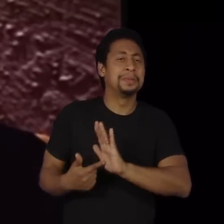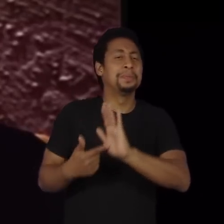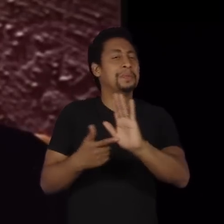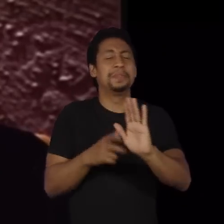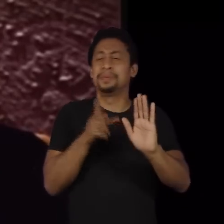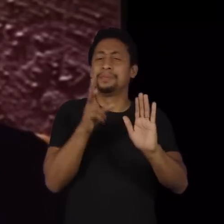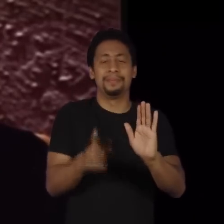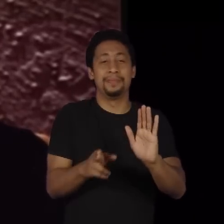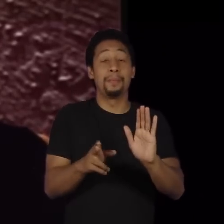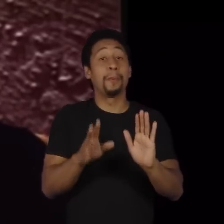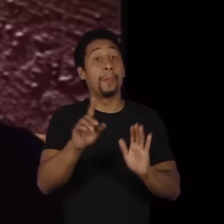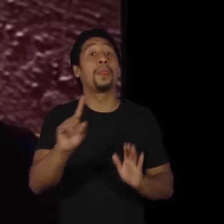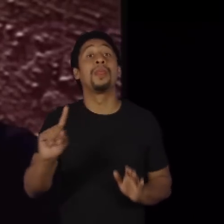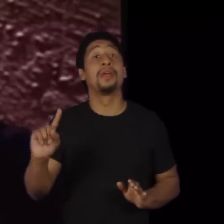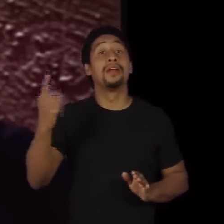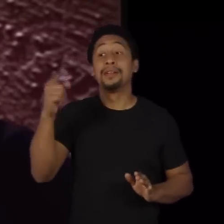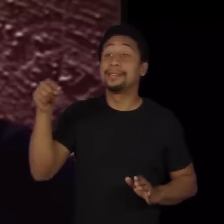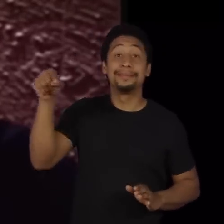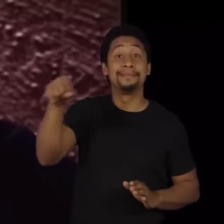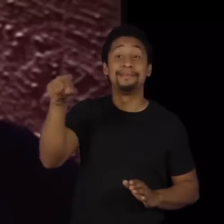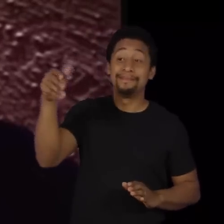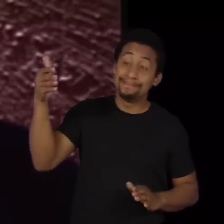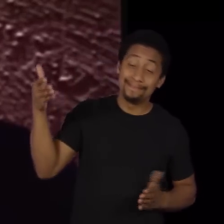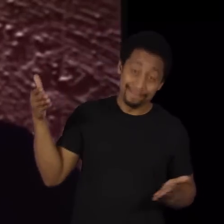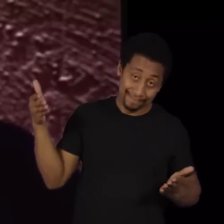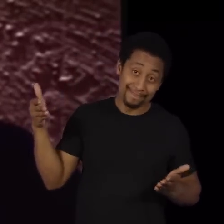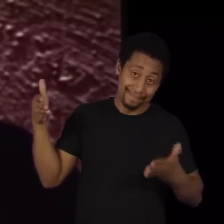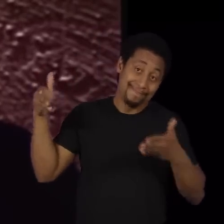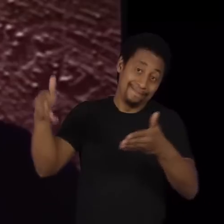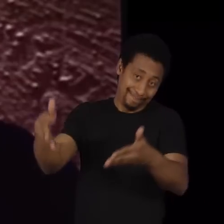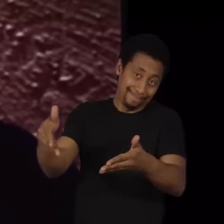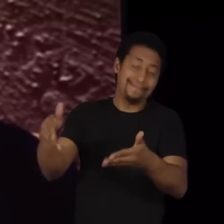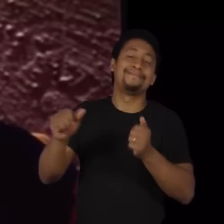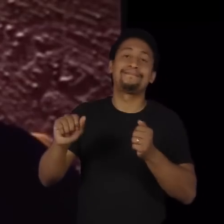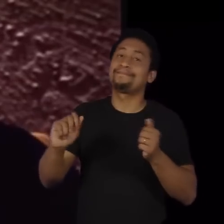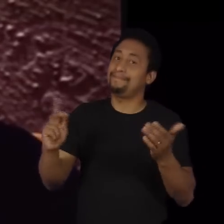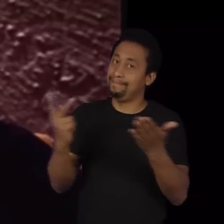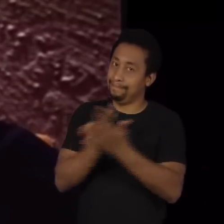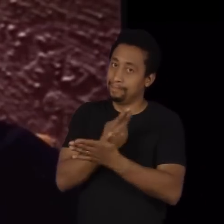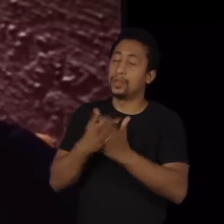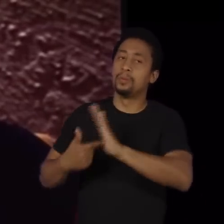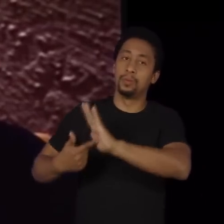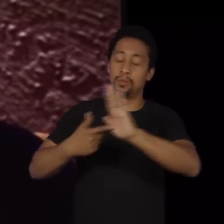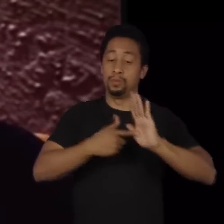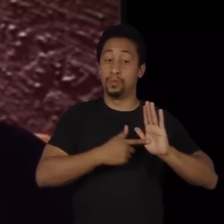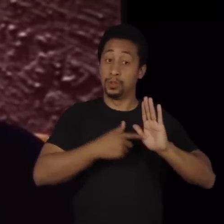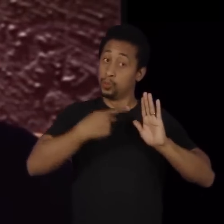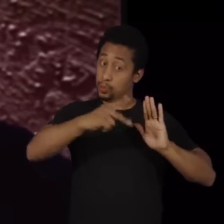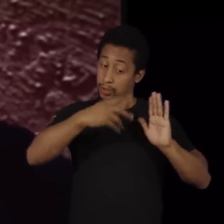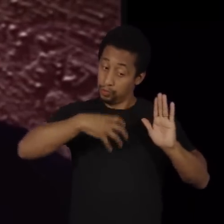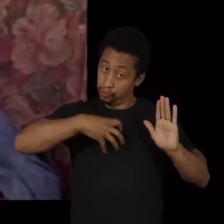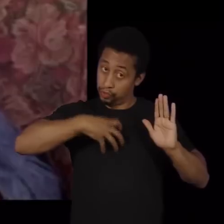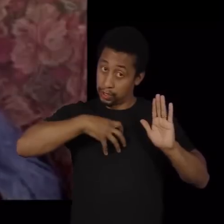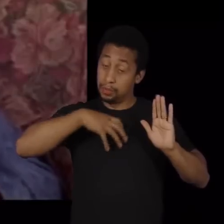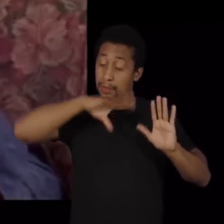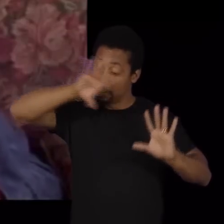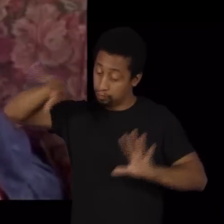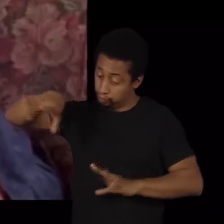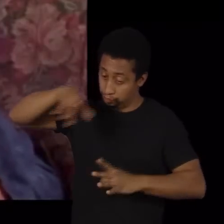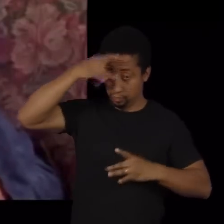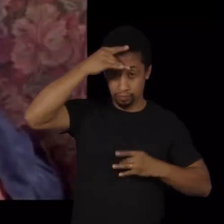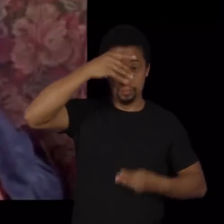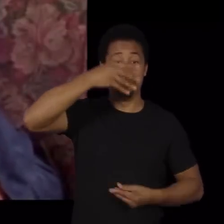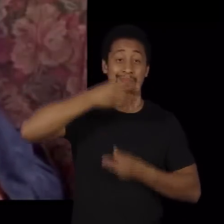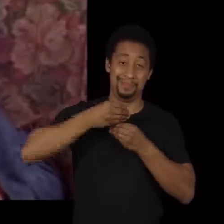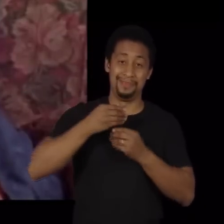chegando primeiro, e é isso que o Brecht quer. Que você seja você através da personagem. Agora, tem